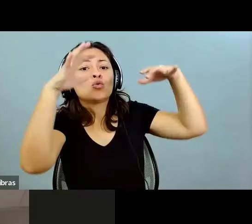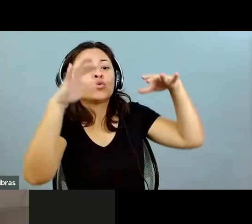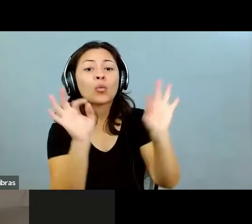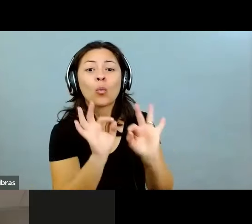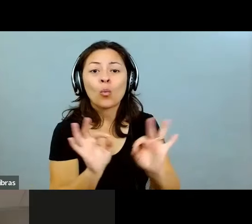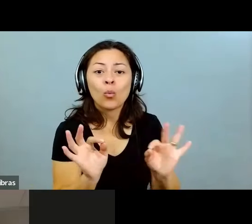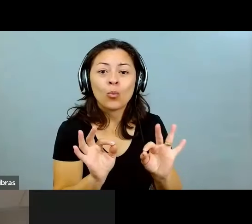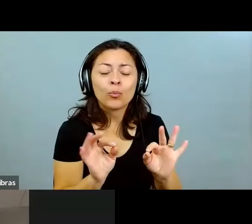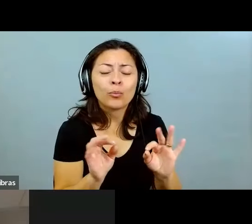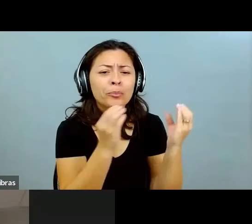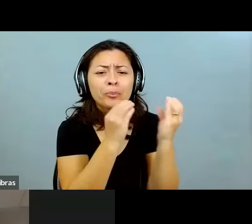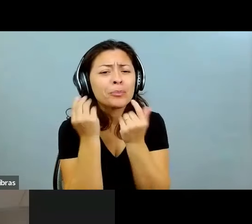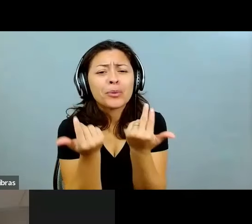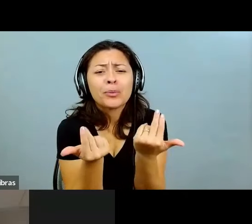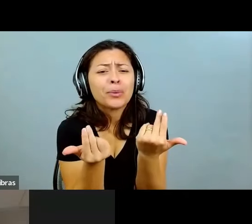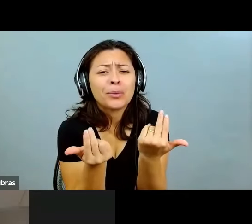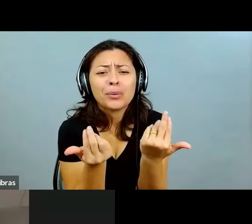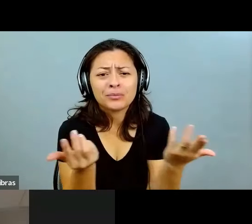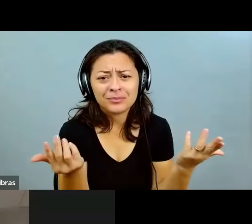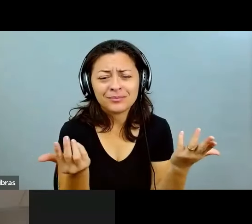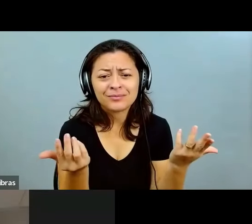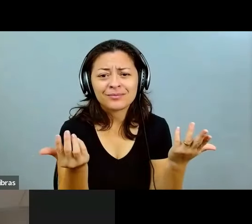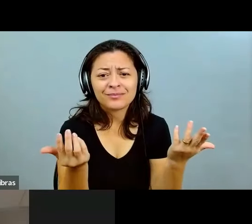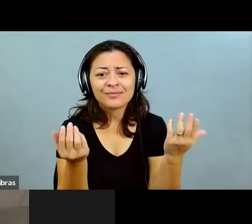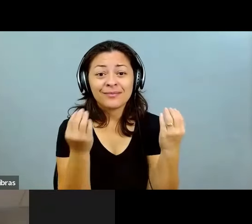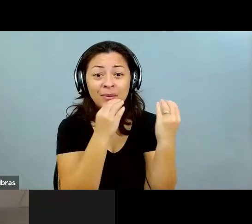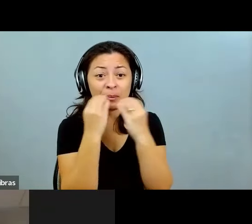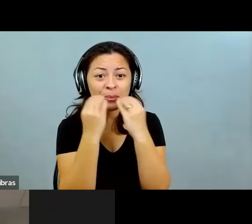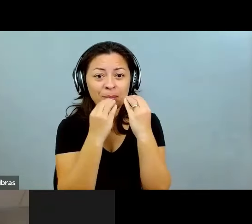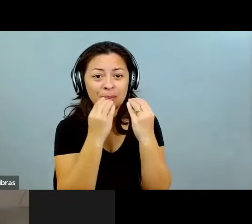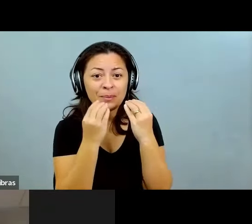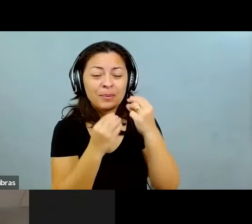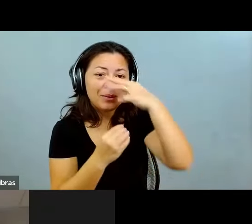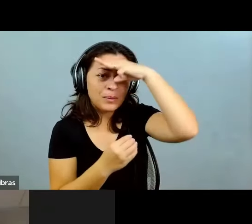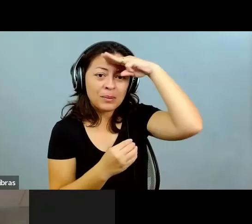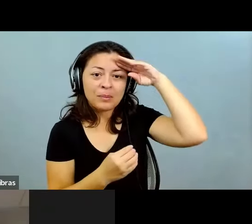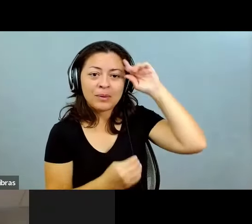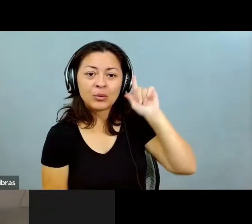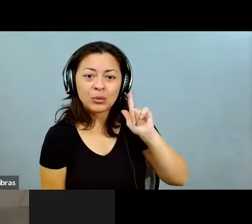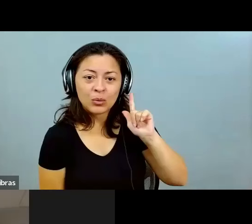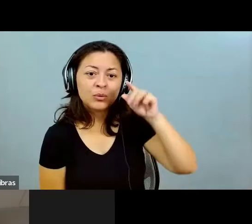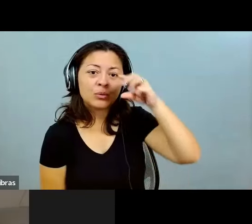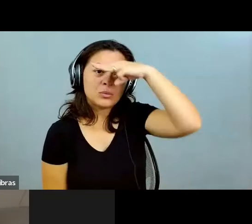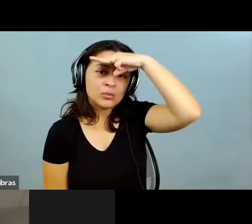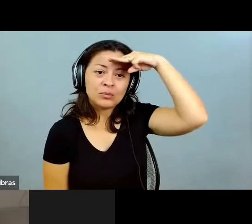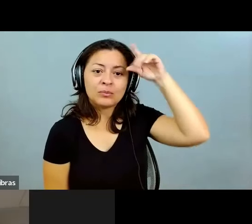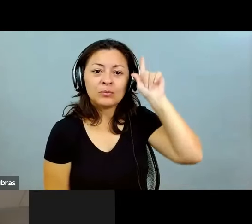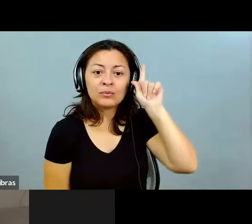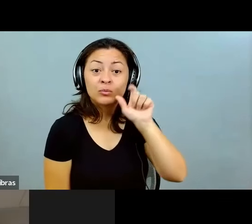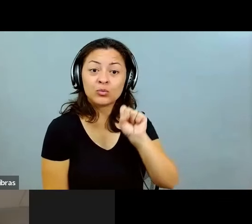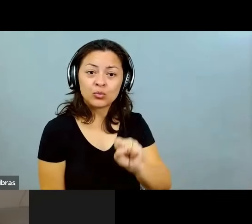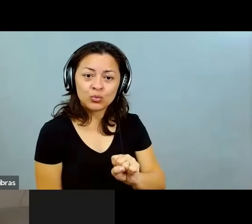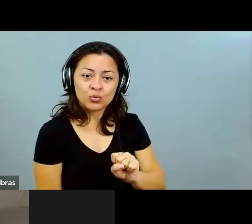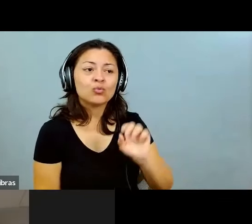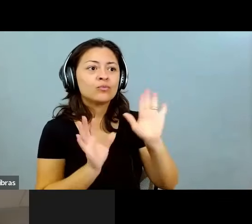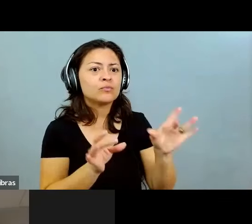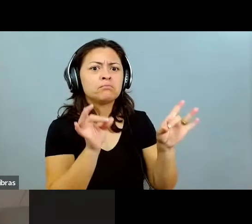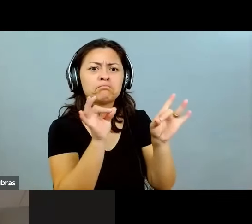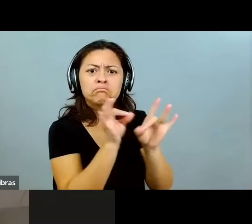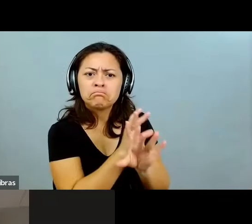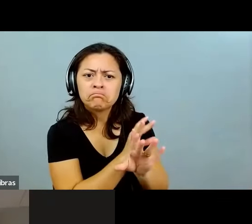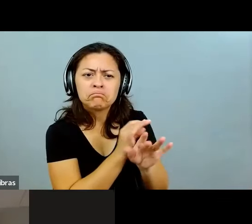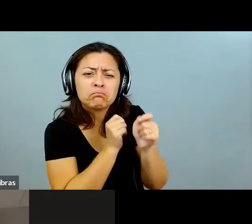milho é o mesmo raciocínio o milho do Centro Oeste Mato Grosso Mato gros do Sul ele tá muito bem encaminhado já garantido em